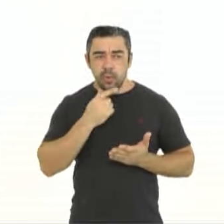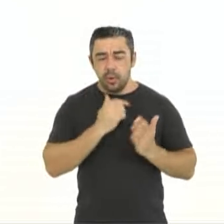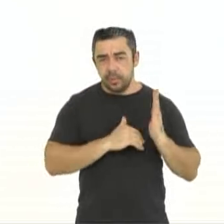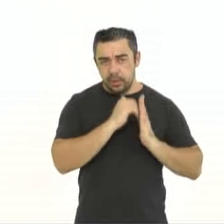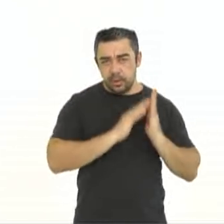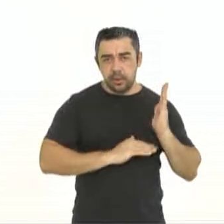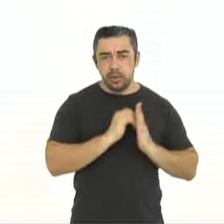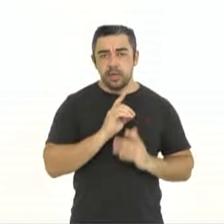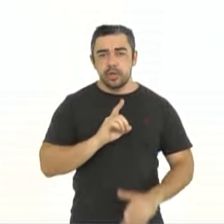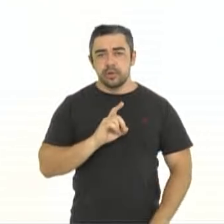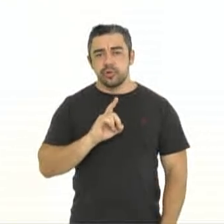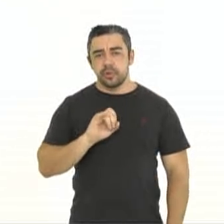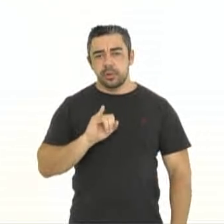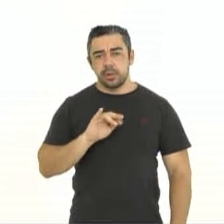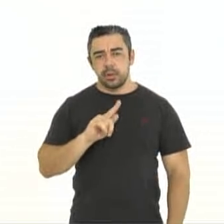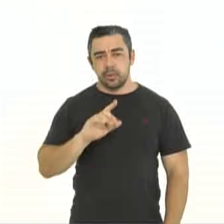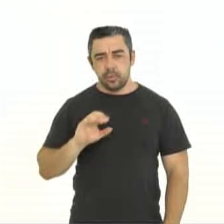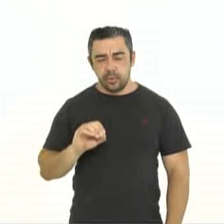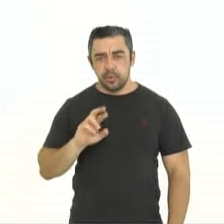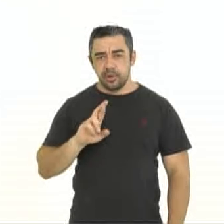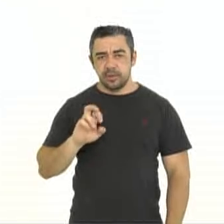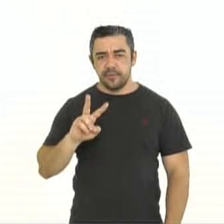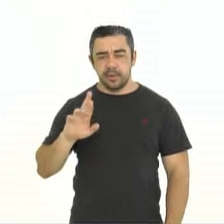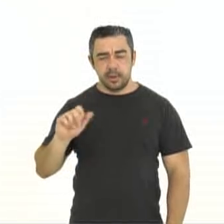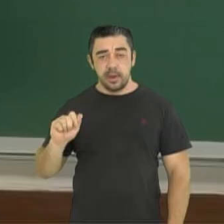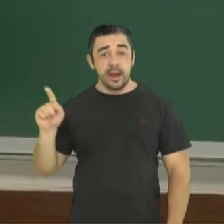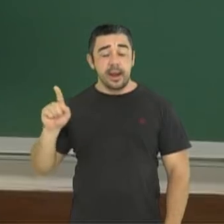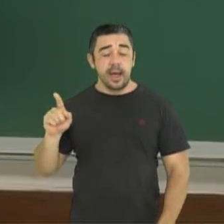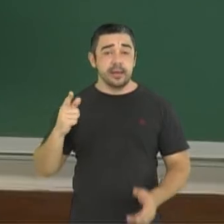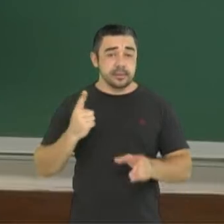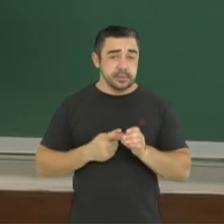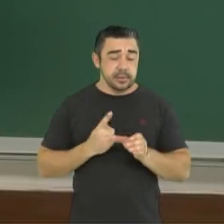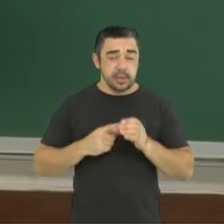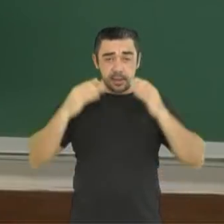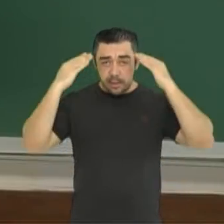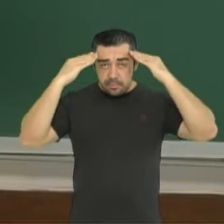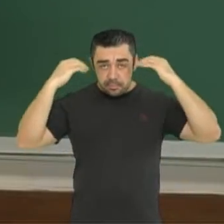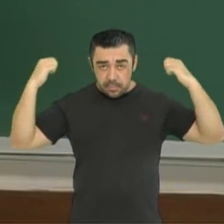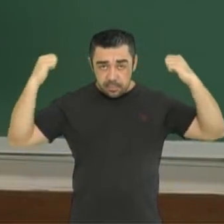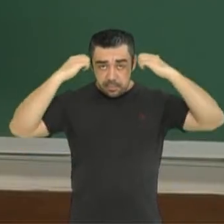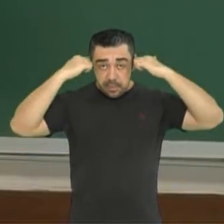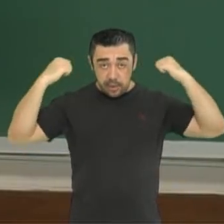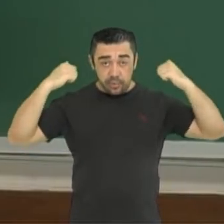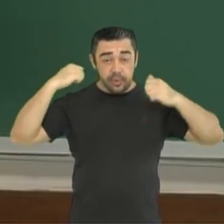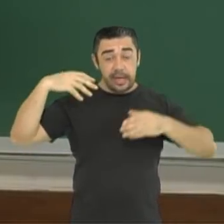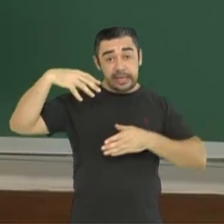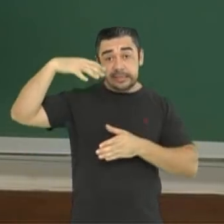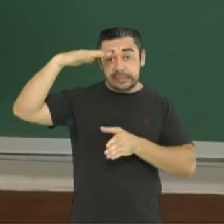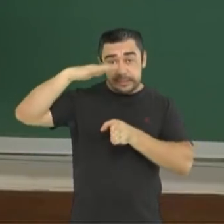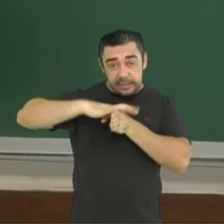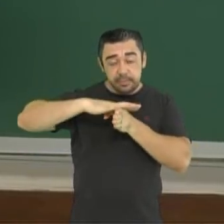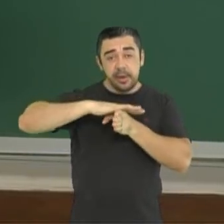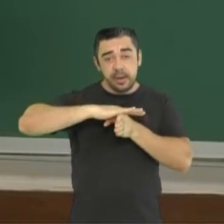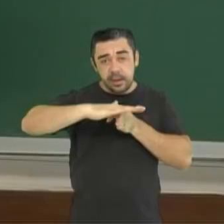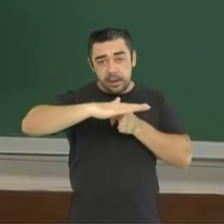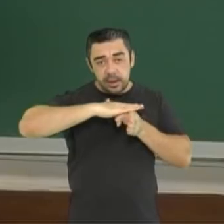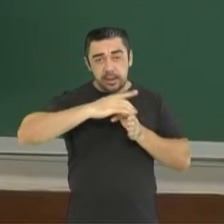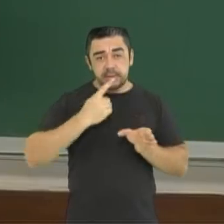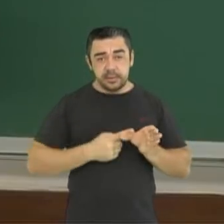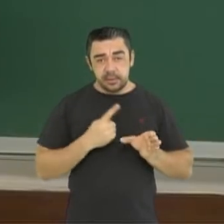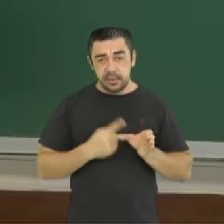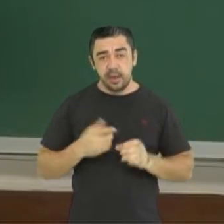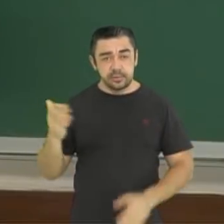Rivera, que está no Palácio Nacional do México. A cidade do México foi construída em cima das ruínas desta